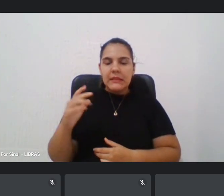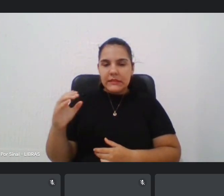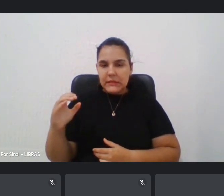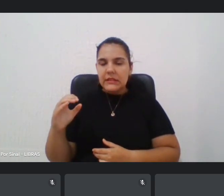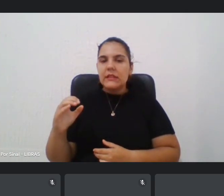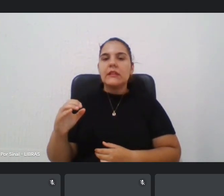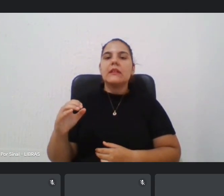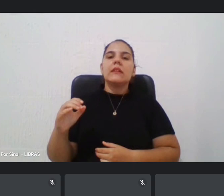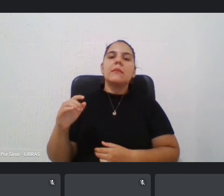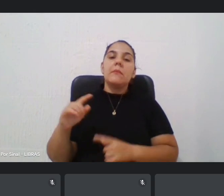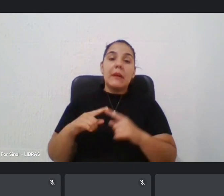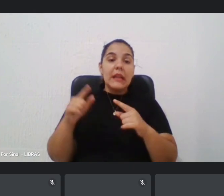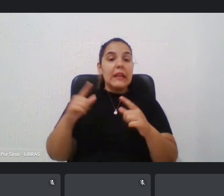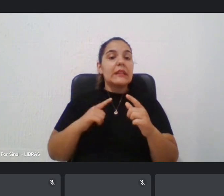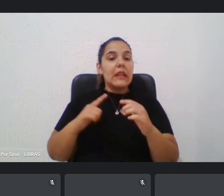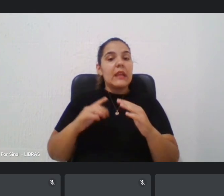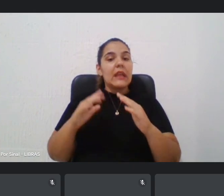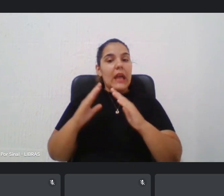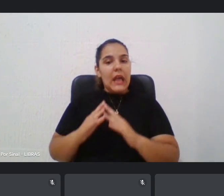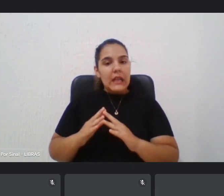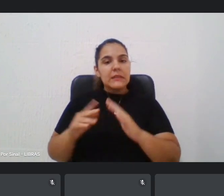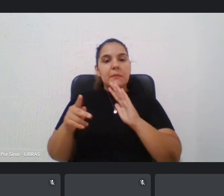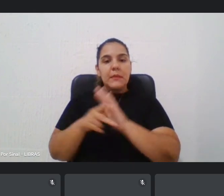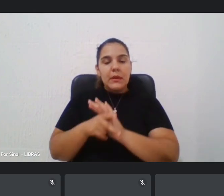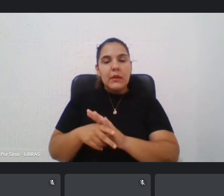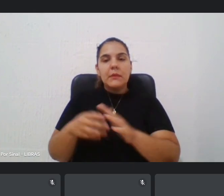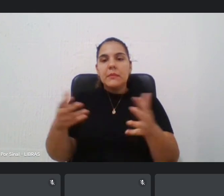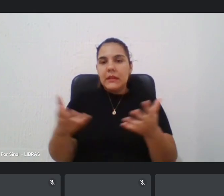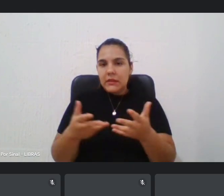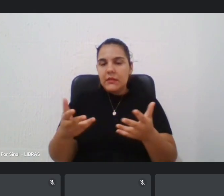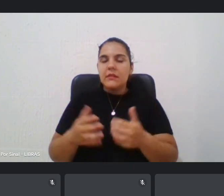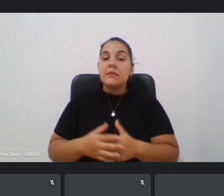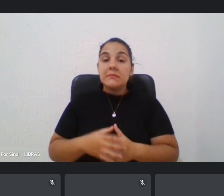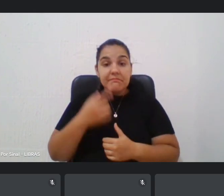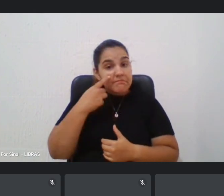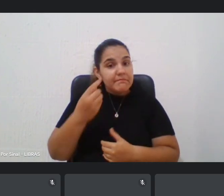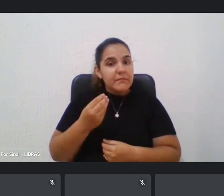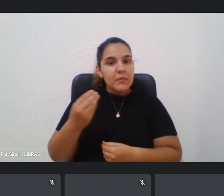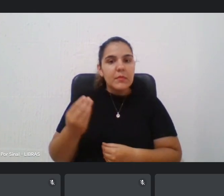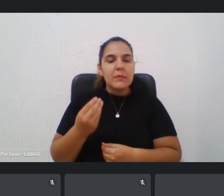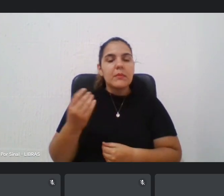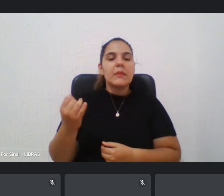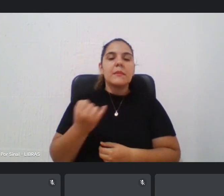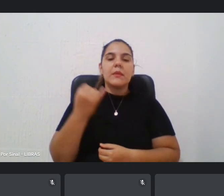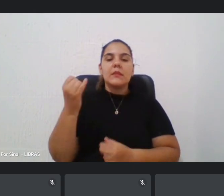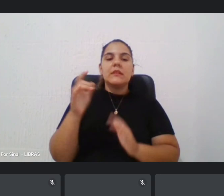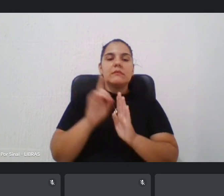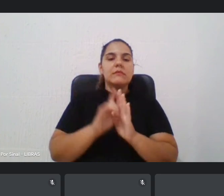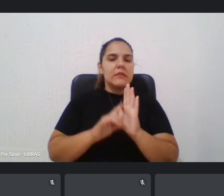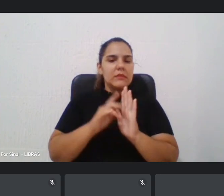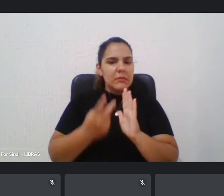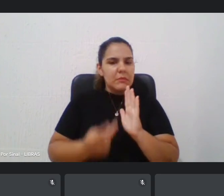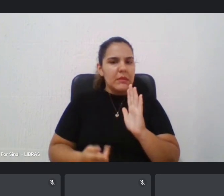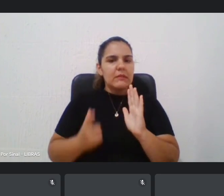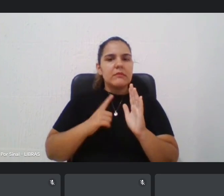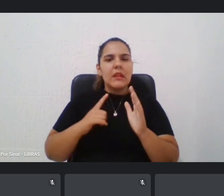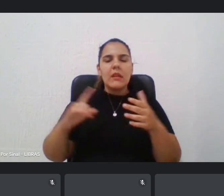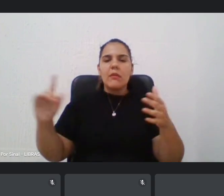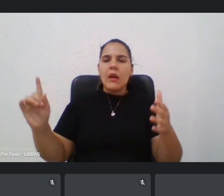dele. A importância dos direitos humanos, a importância do acolhimento, a importância de